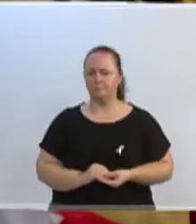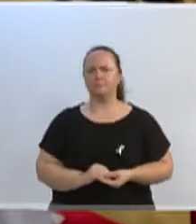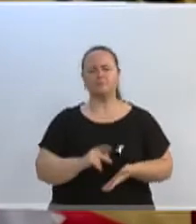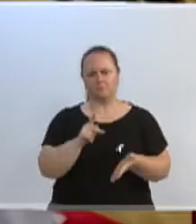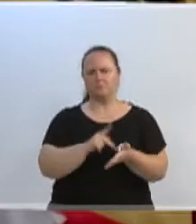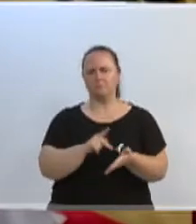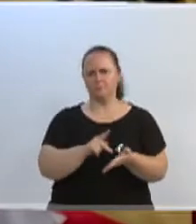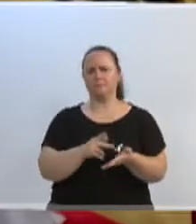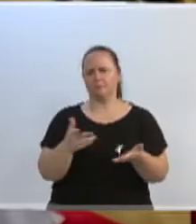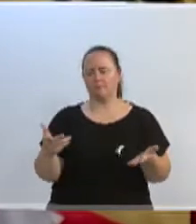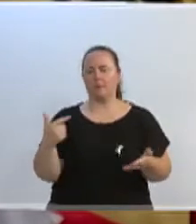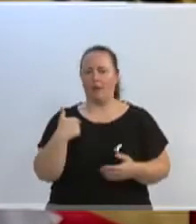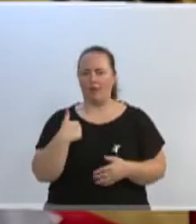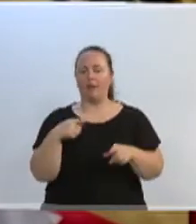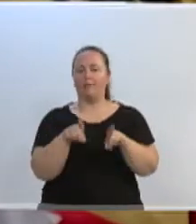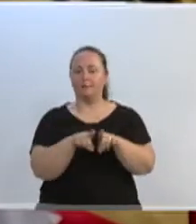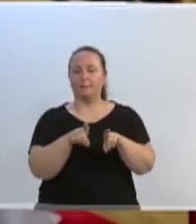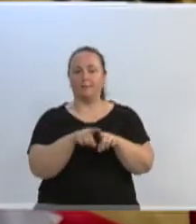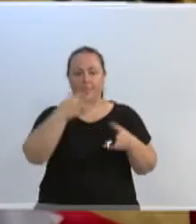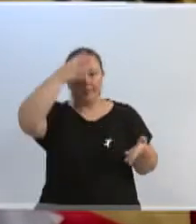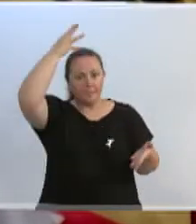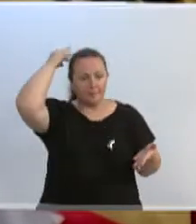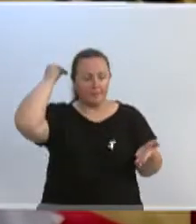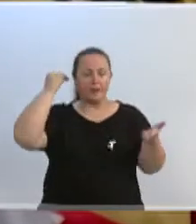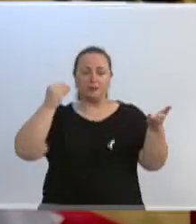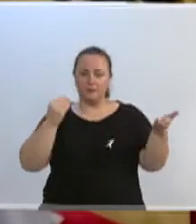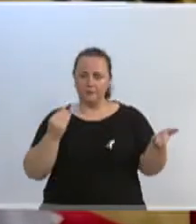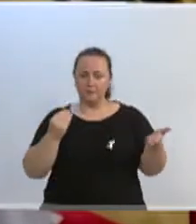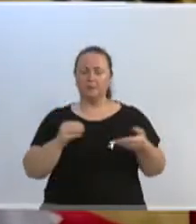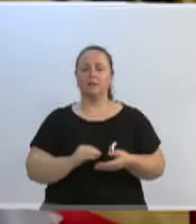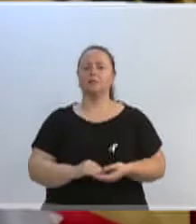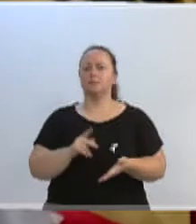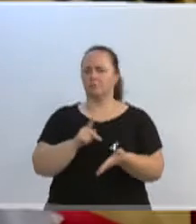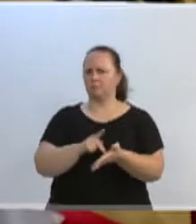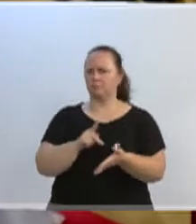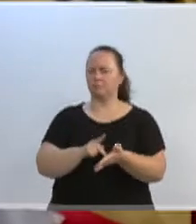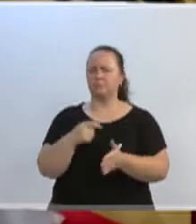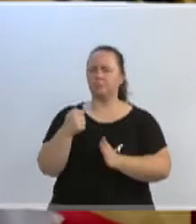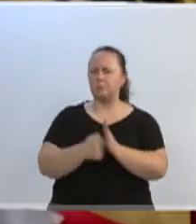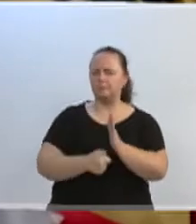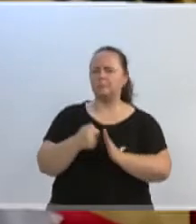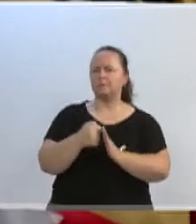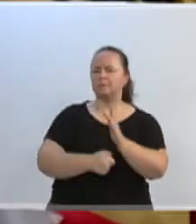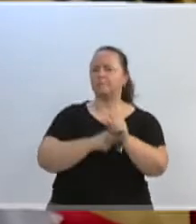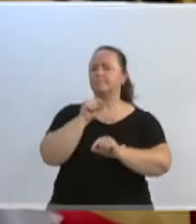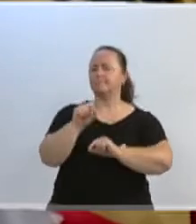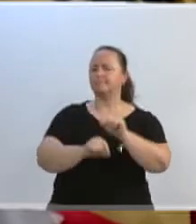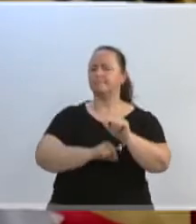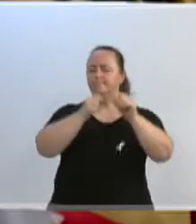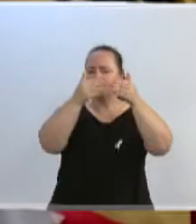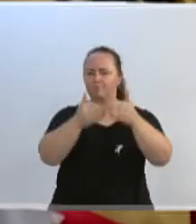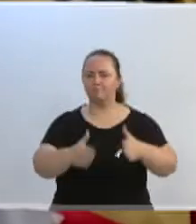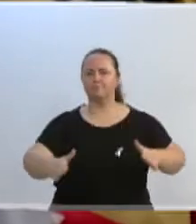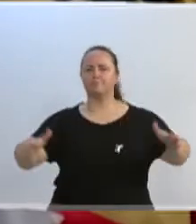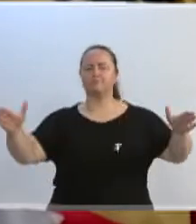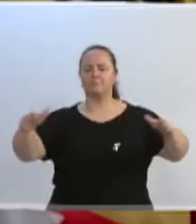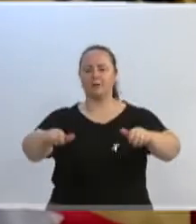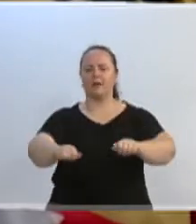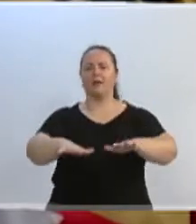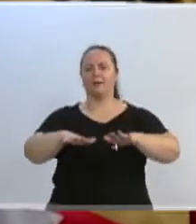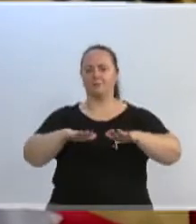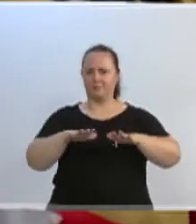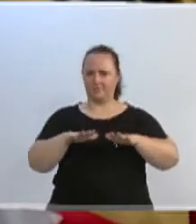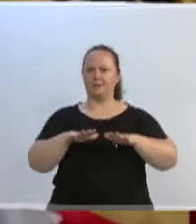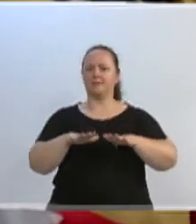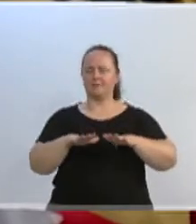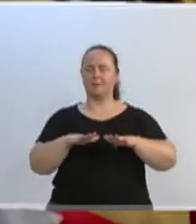primeiro mandato, tanto eu quanto o vereador Matias, começamos a debutar com uma grande audiência pública. E eu falei, e